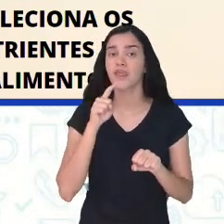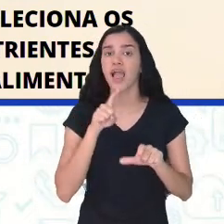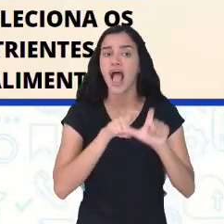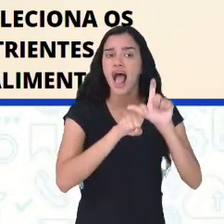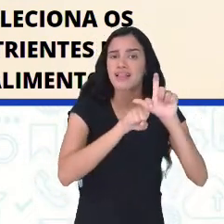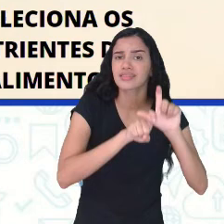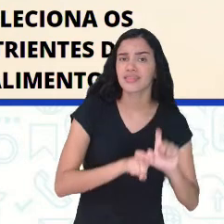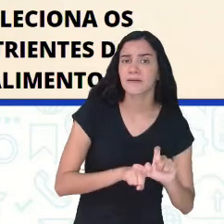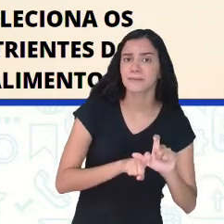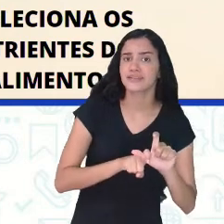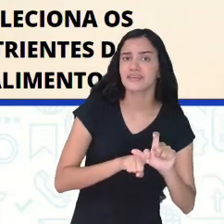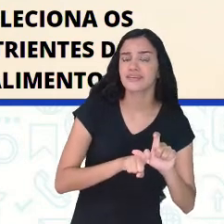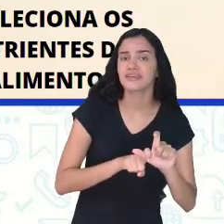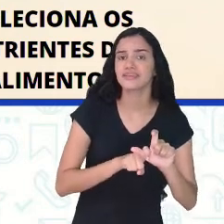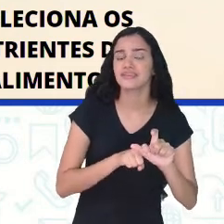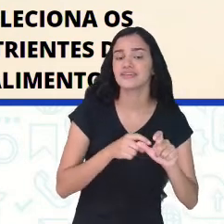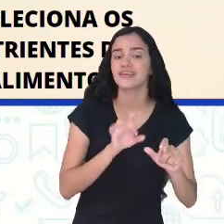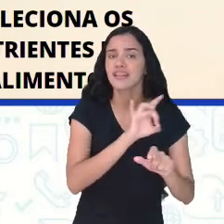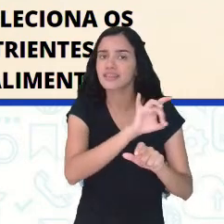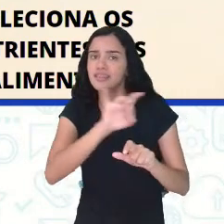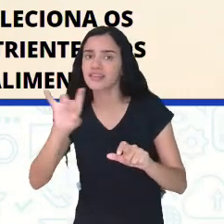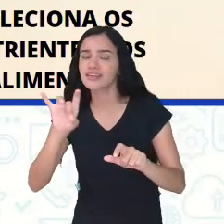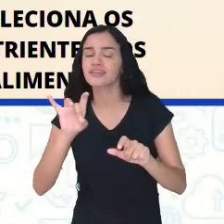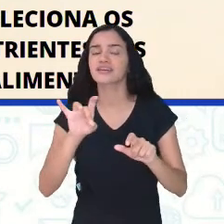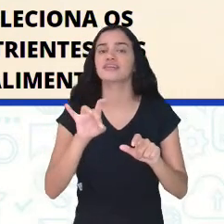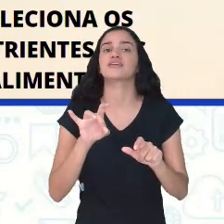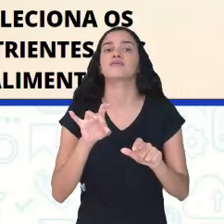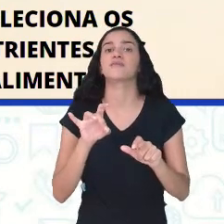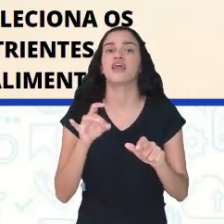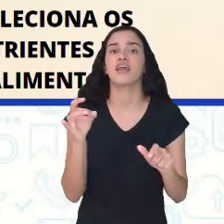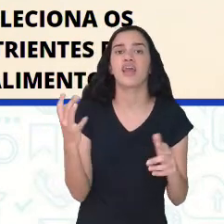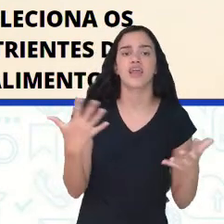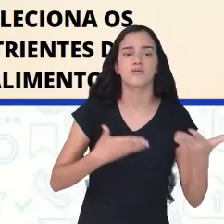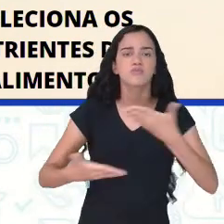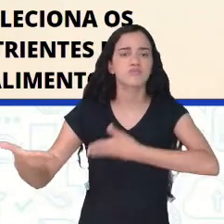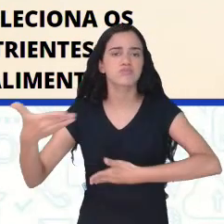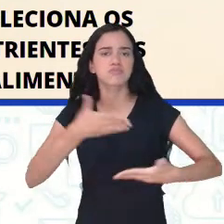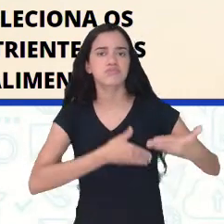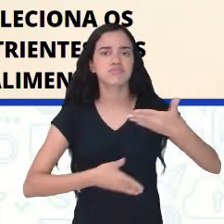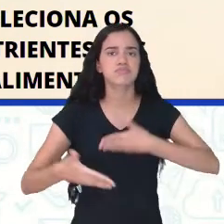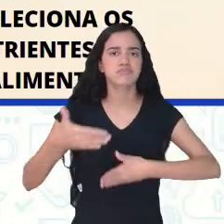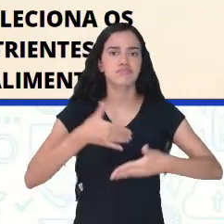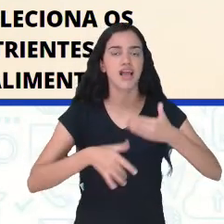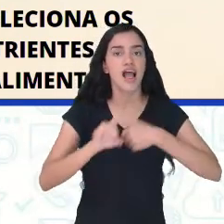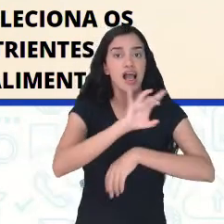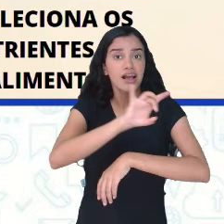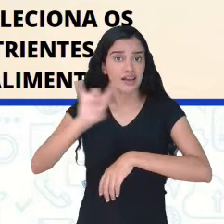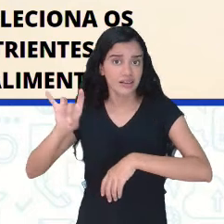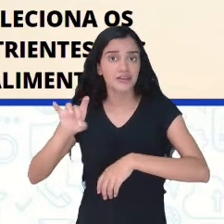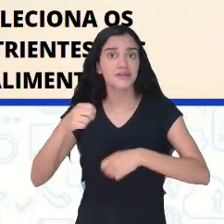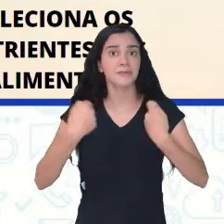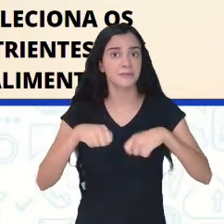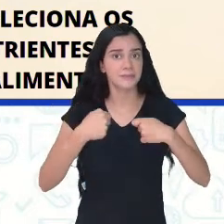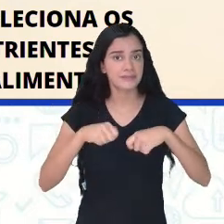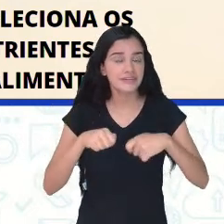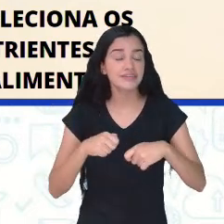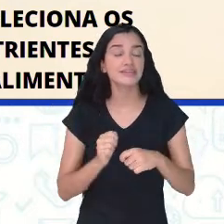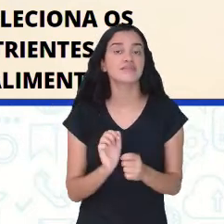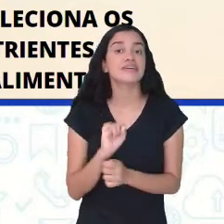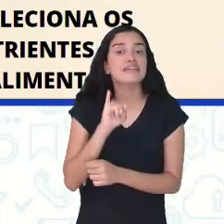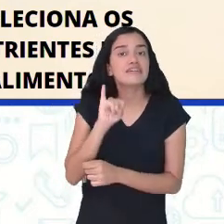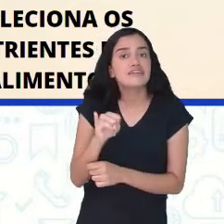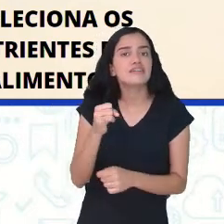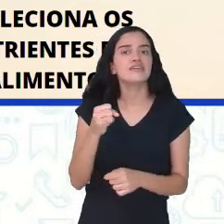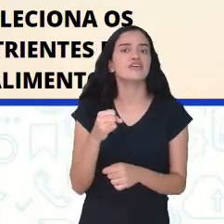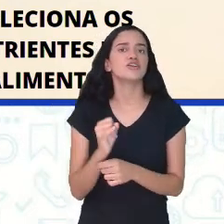um com o outro. Essa dependência é uma dependência harmônica e que cada um precisa realizar bem. Se um desses